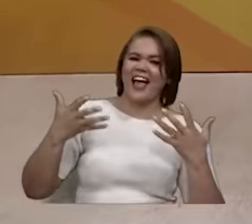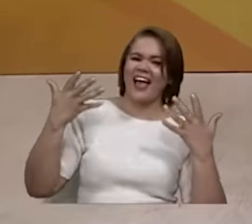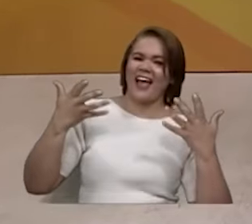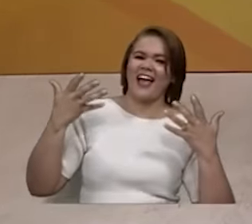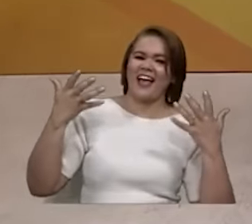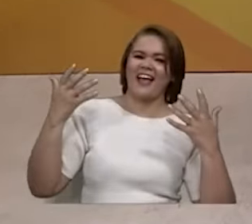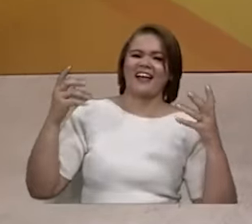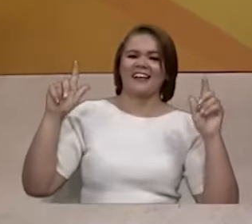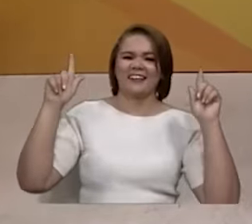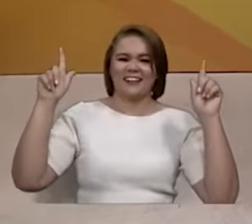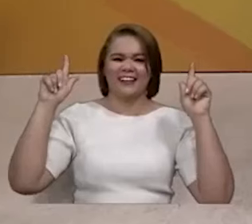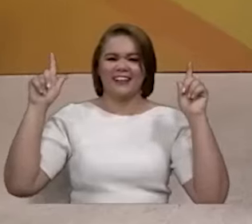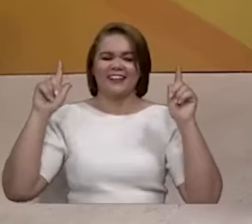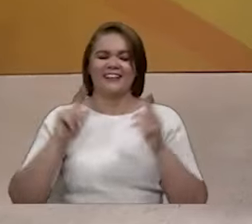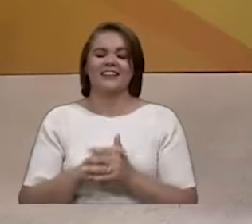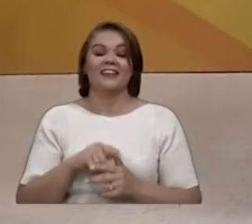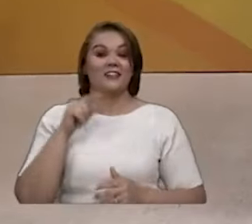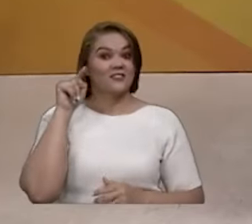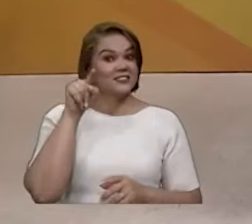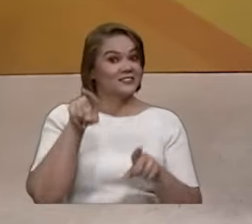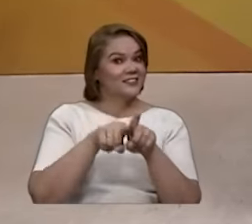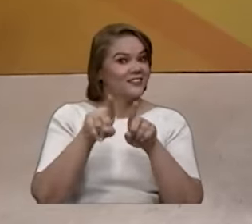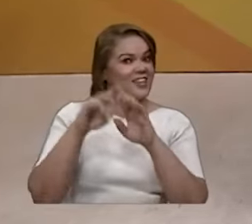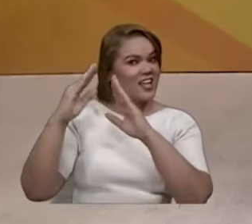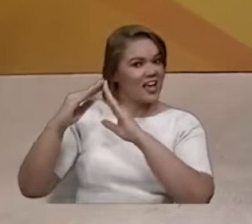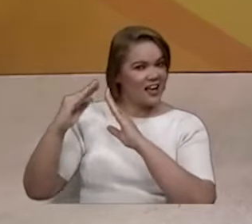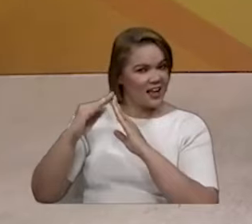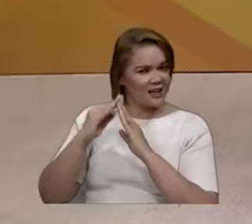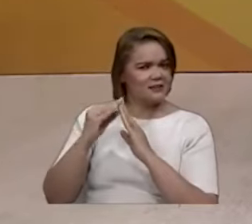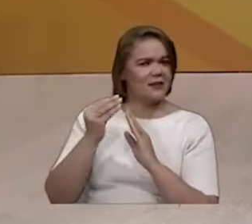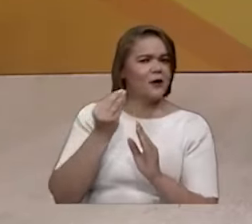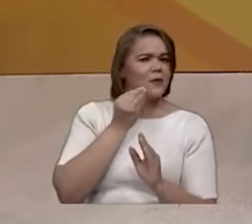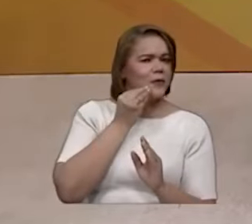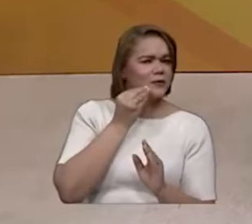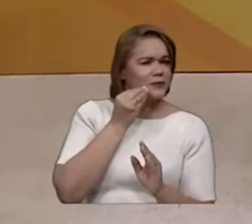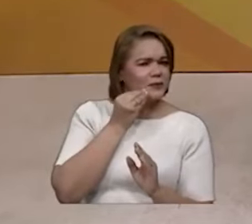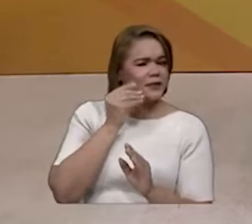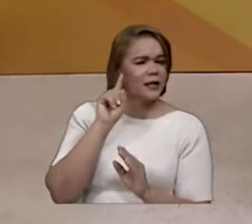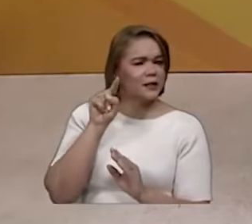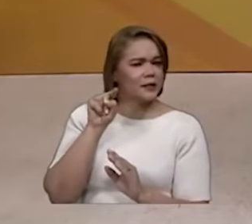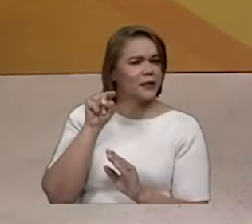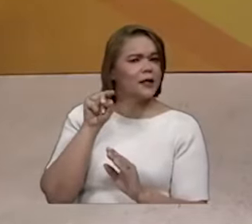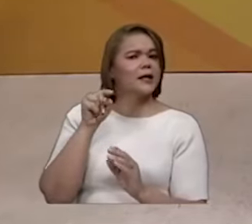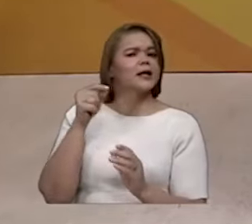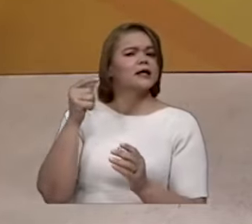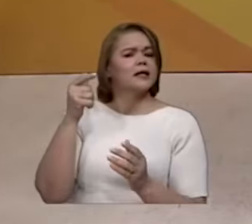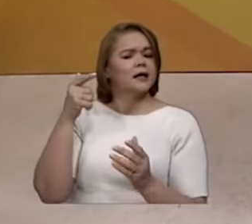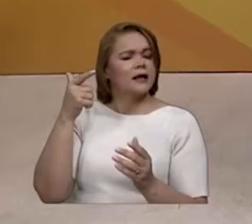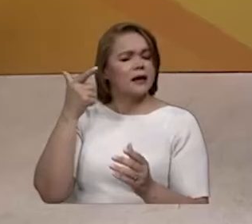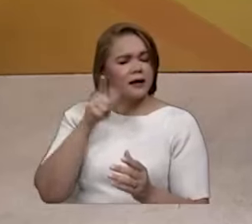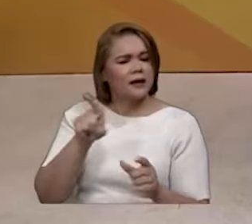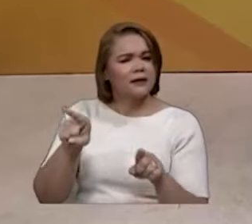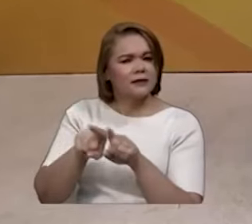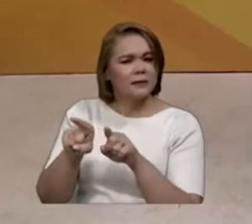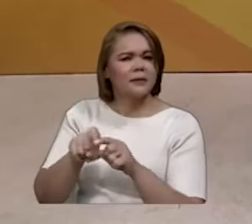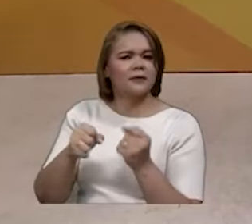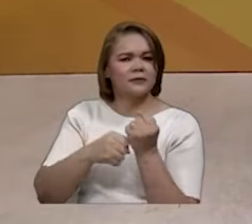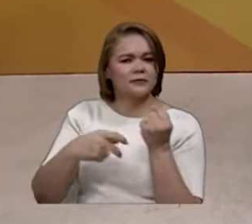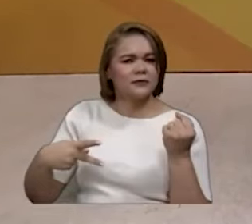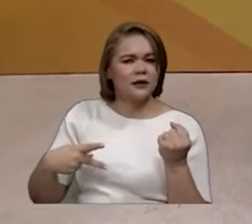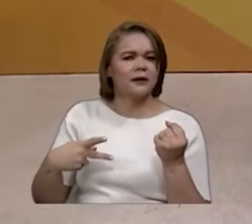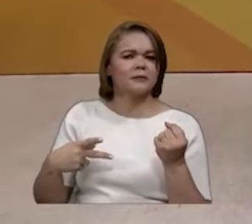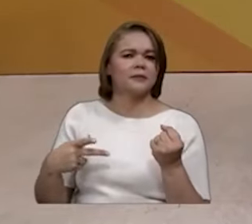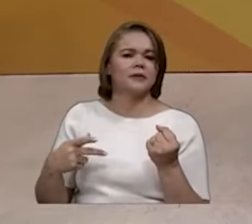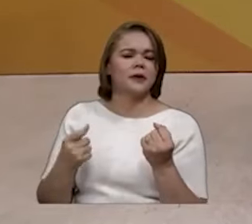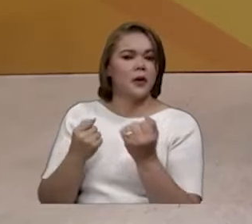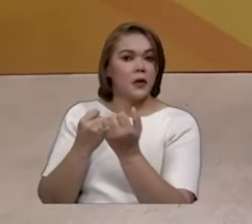Bom demais, então, ó, você aí de casa, não perca essa oportunidade de tentar também ser o próximo a mudar de vida com o Caju Cap. Garanta seu título para